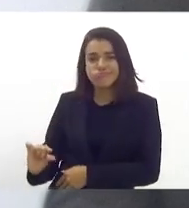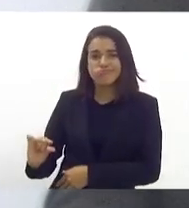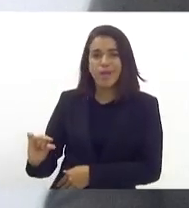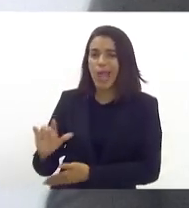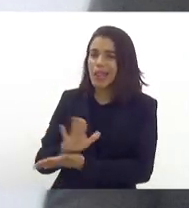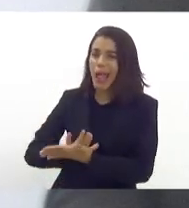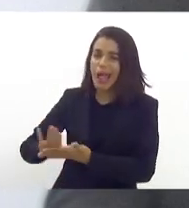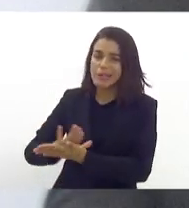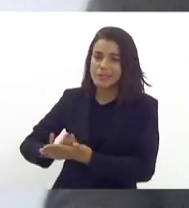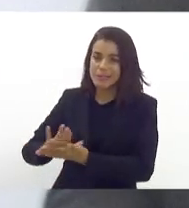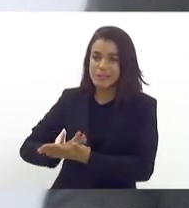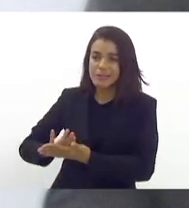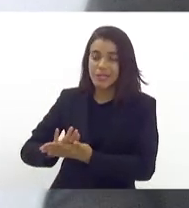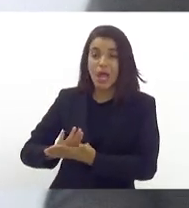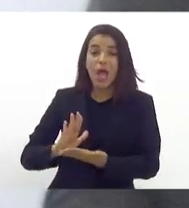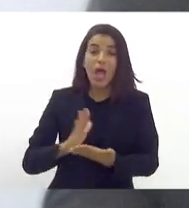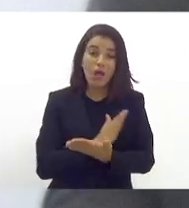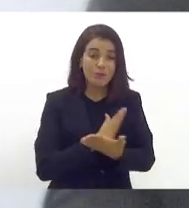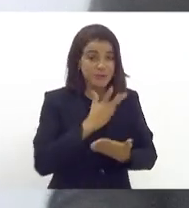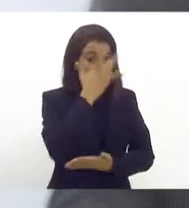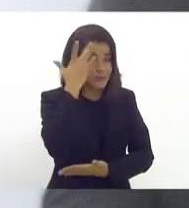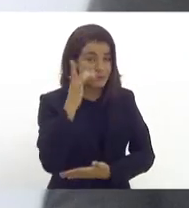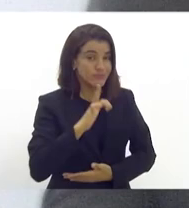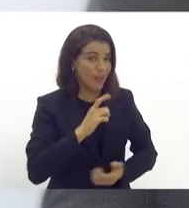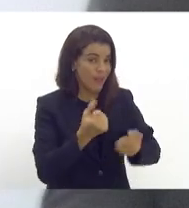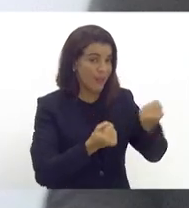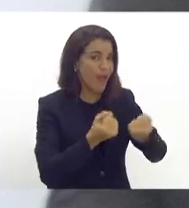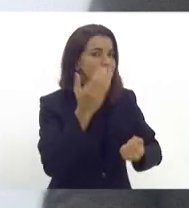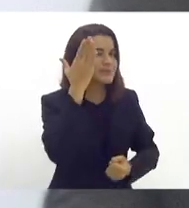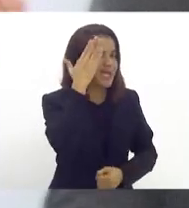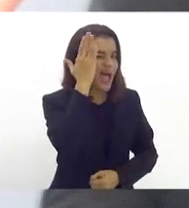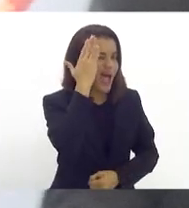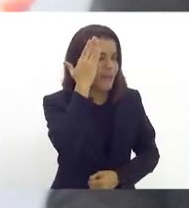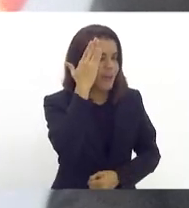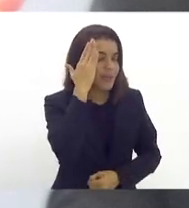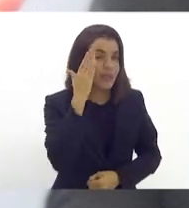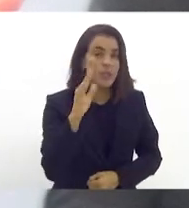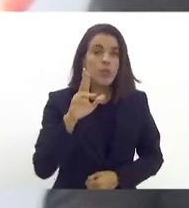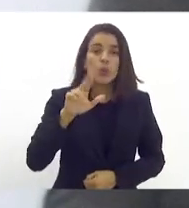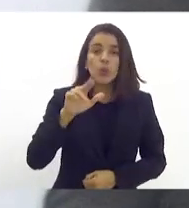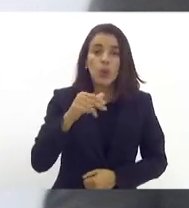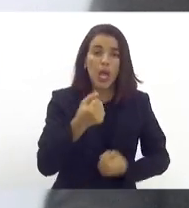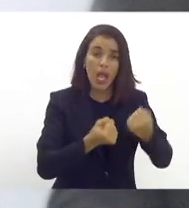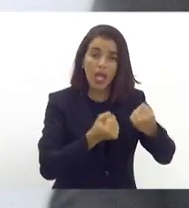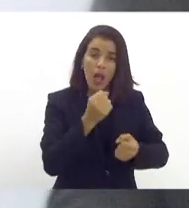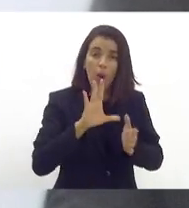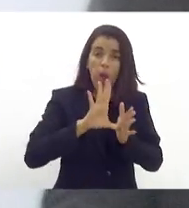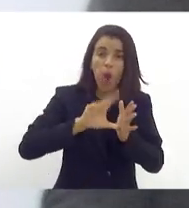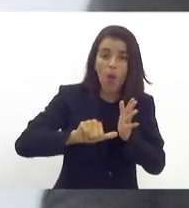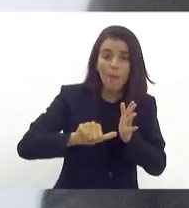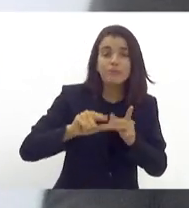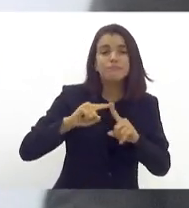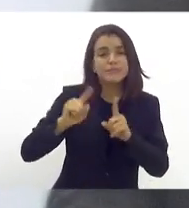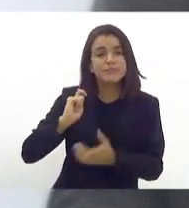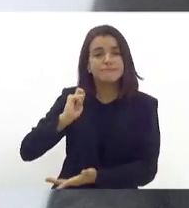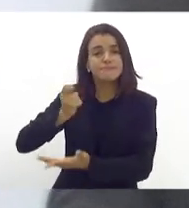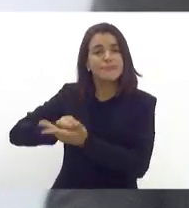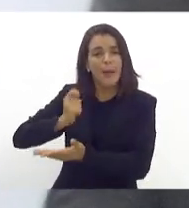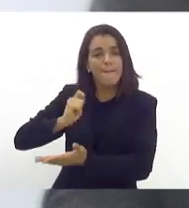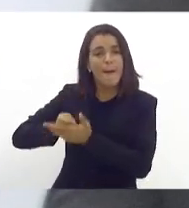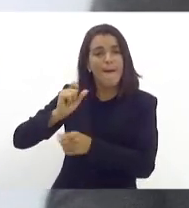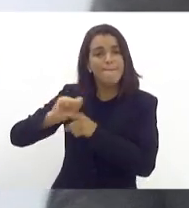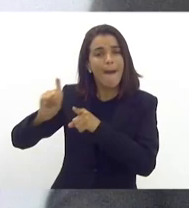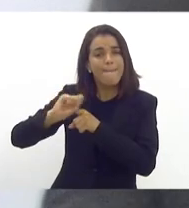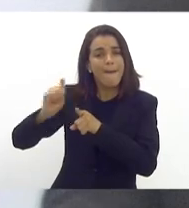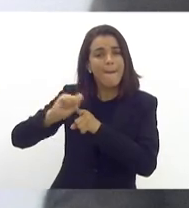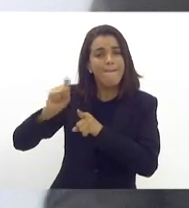nada quem tem carro sabe disso tem gente que nunca teve carro roubado e paga seguro e o